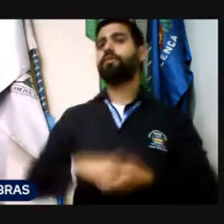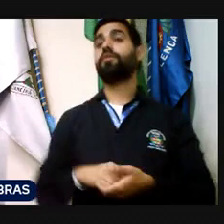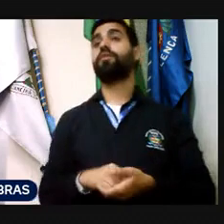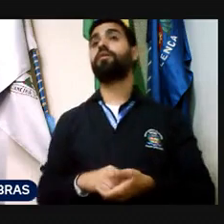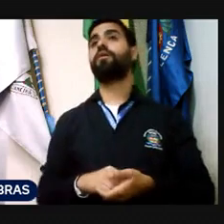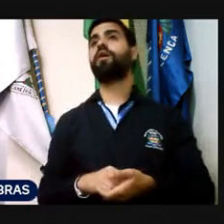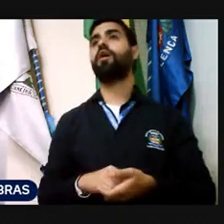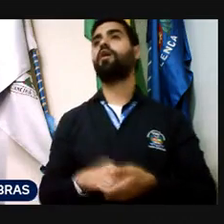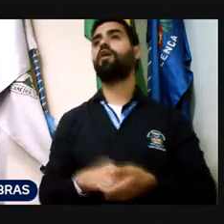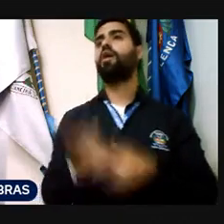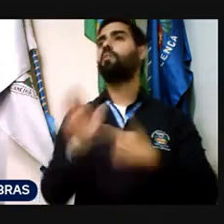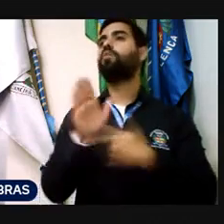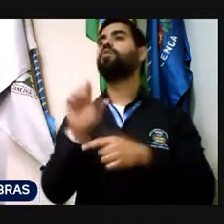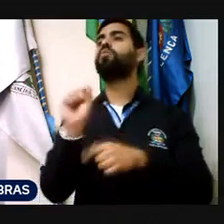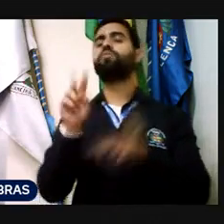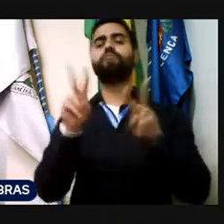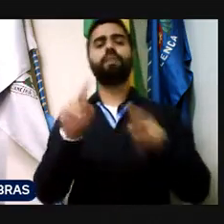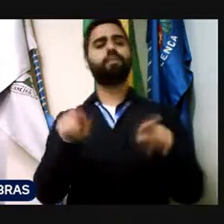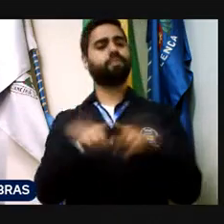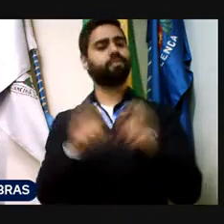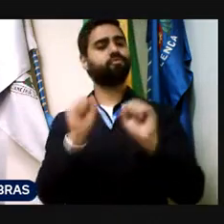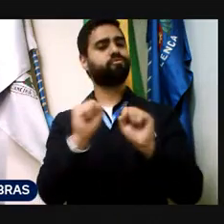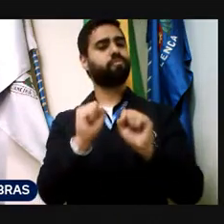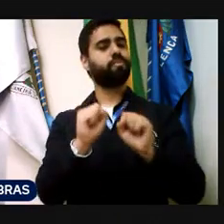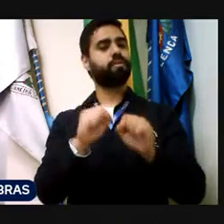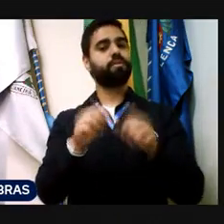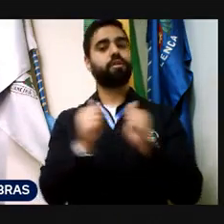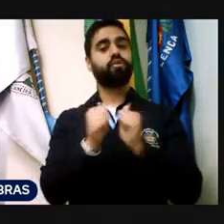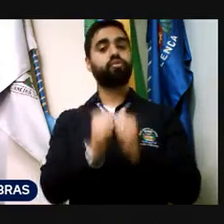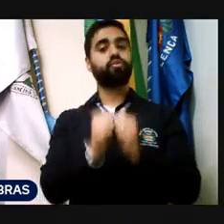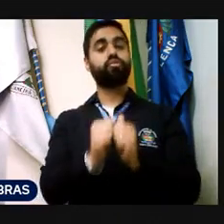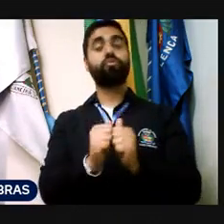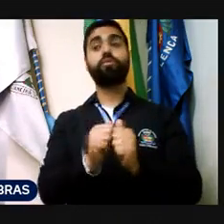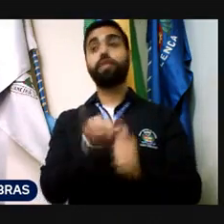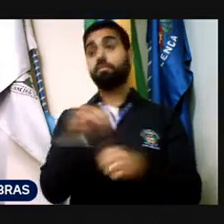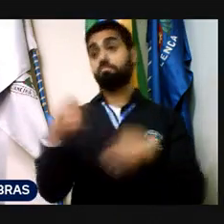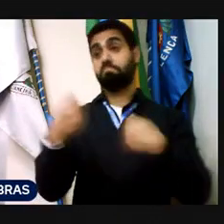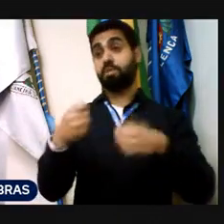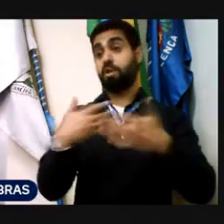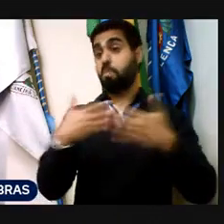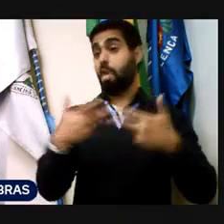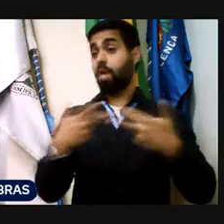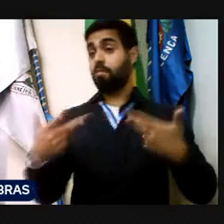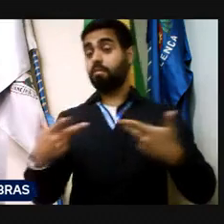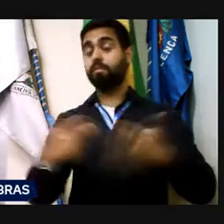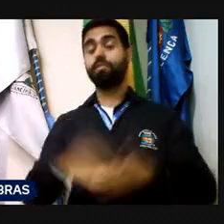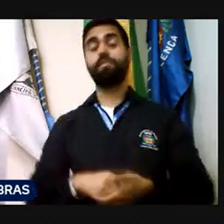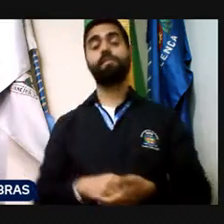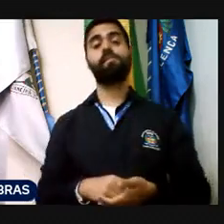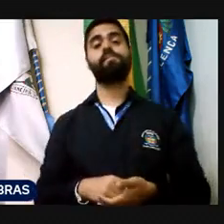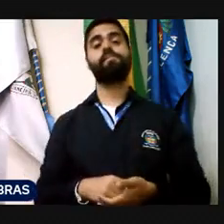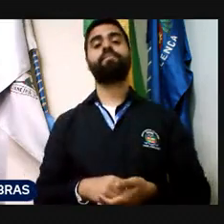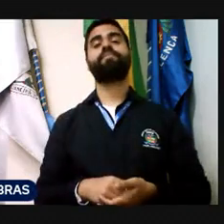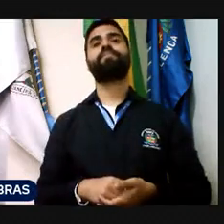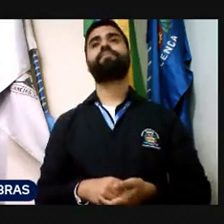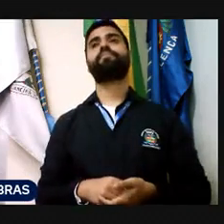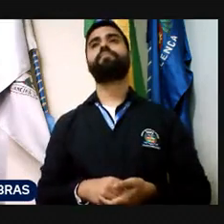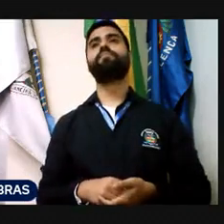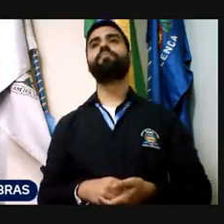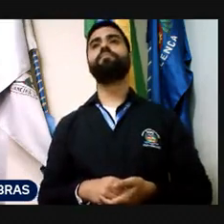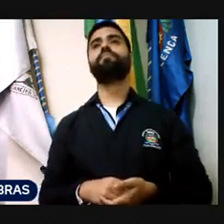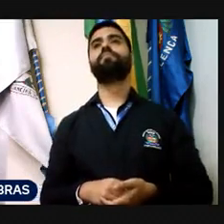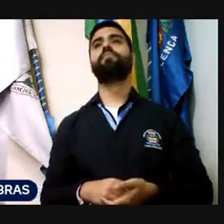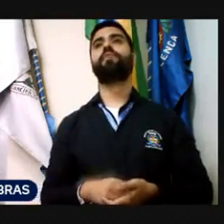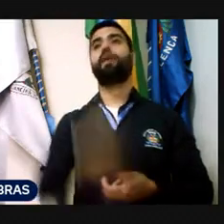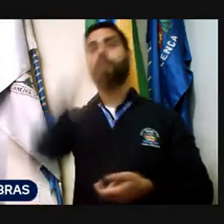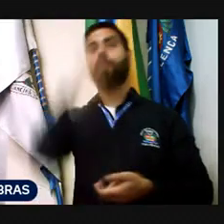levantando as demandas, e que a gente possa estar aqui à disposição, principalmente daqueles valencianos que